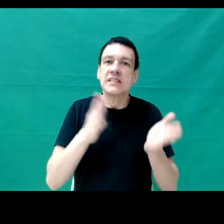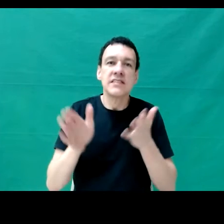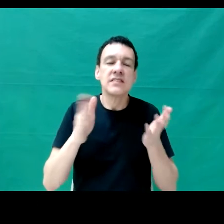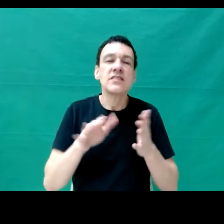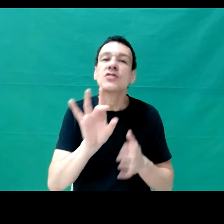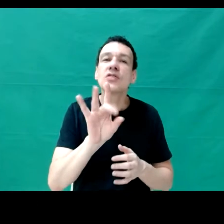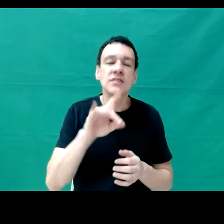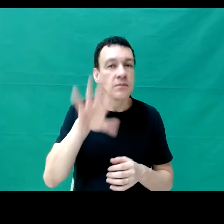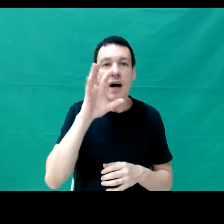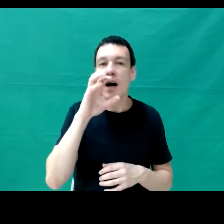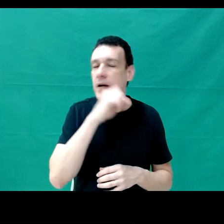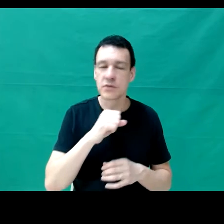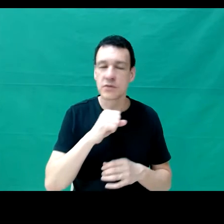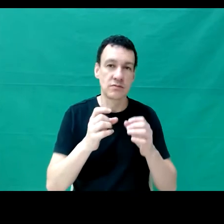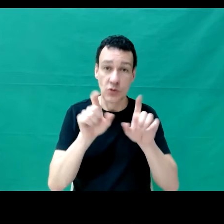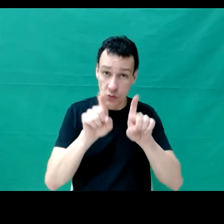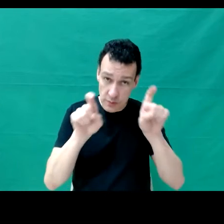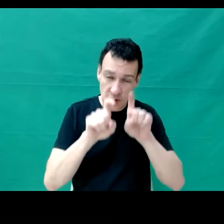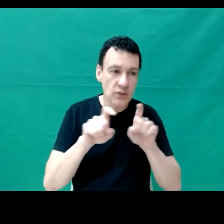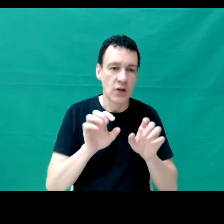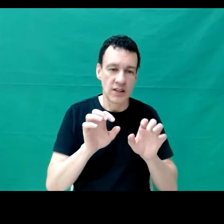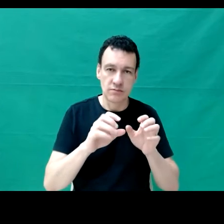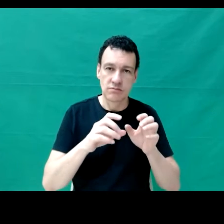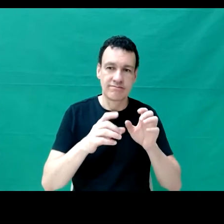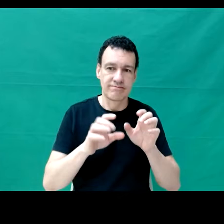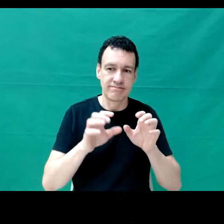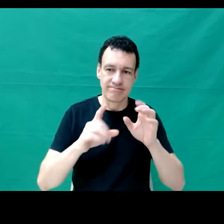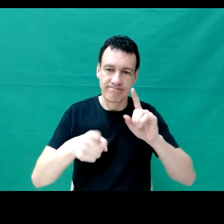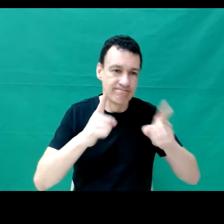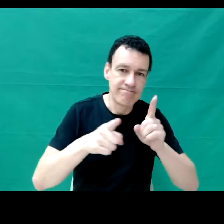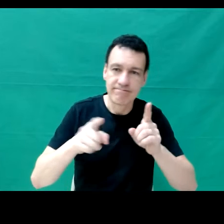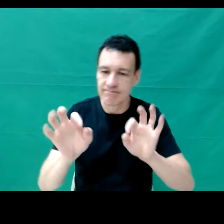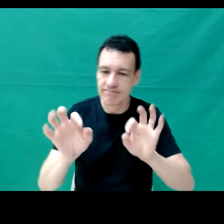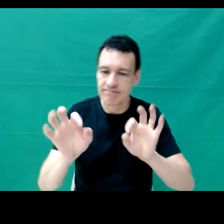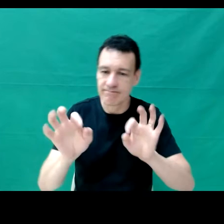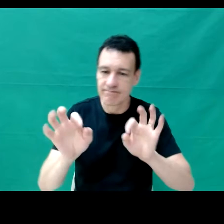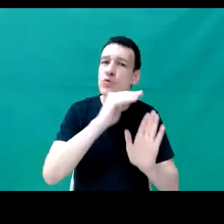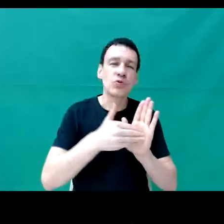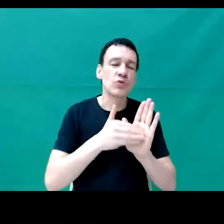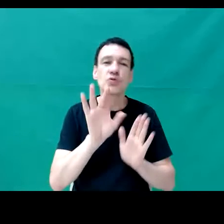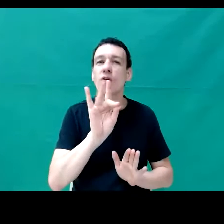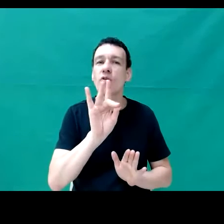os computadores começarem a produzir e conseguiram ter um aumento significativo na sua produção.